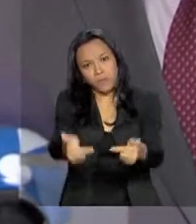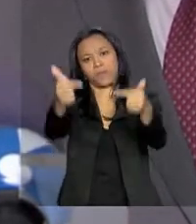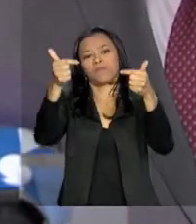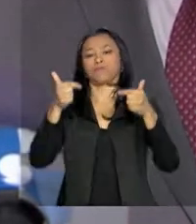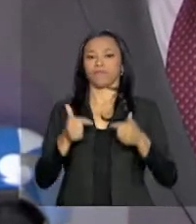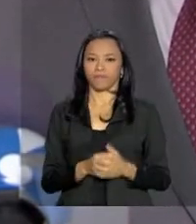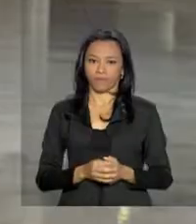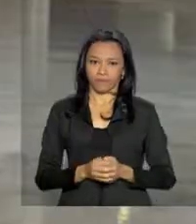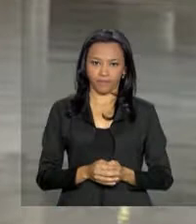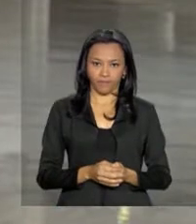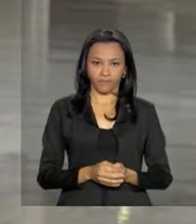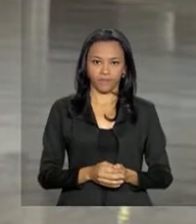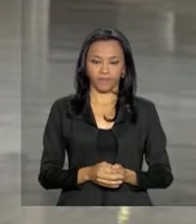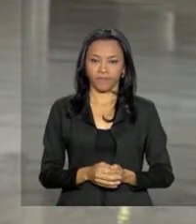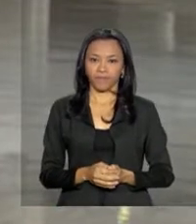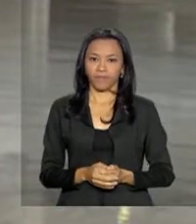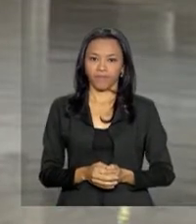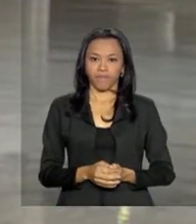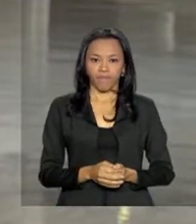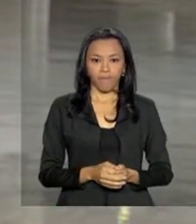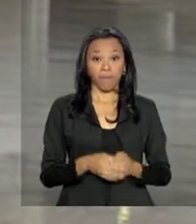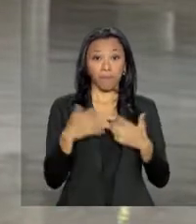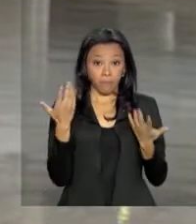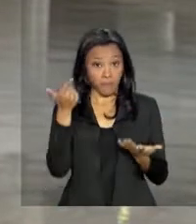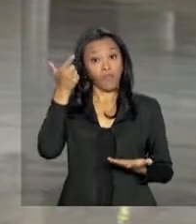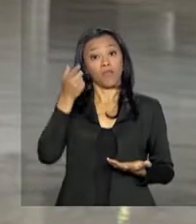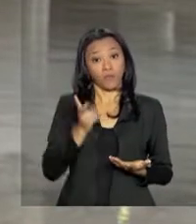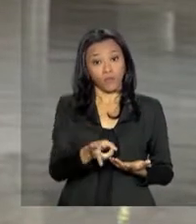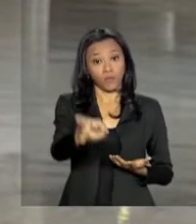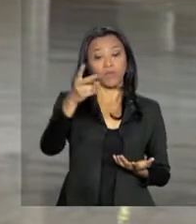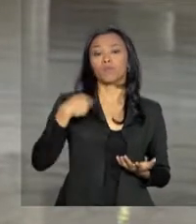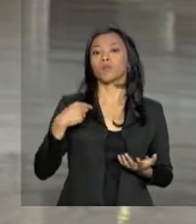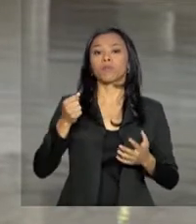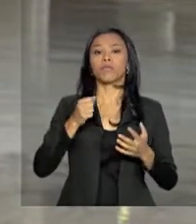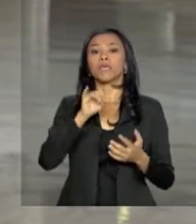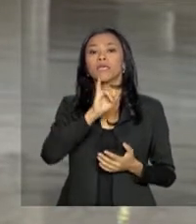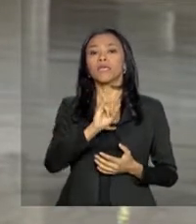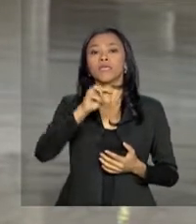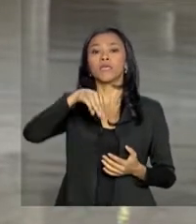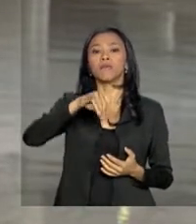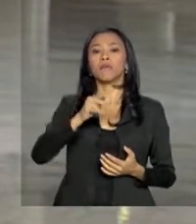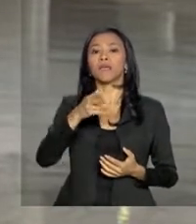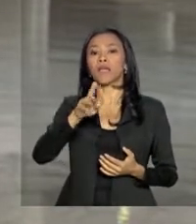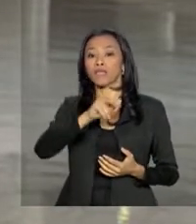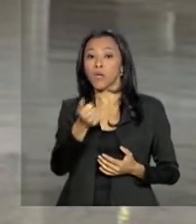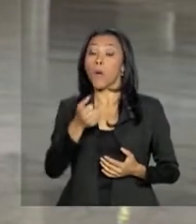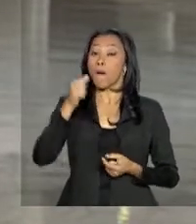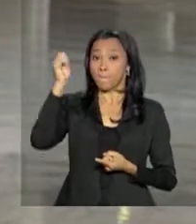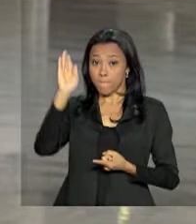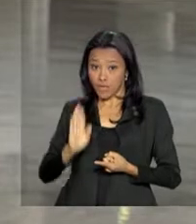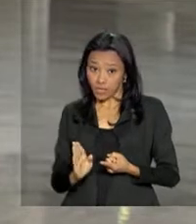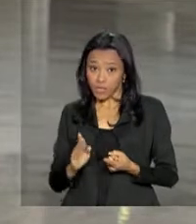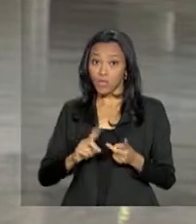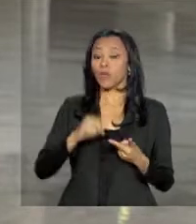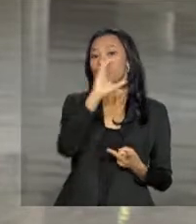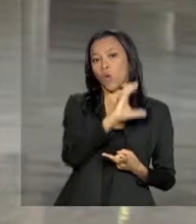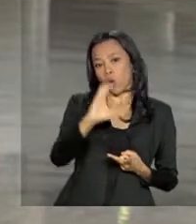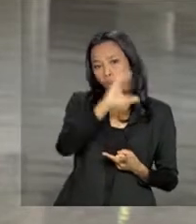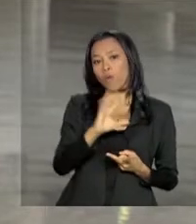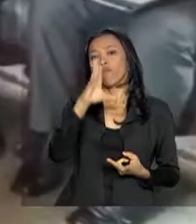ações falando ainda sobre imigração brasil e colômbia deve assinar um acordo de cooperação